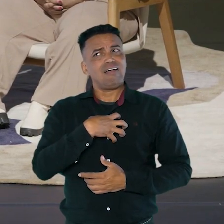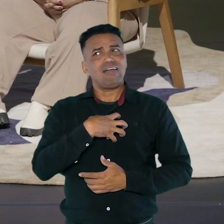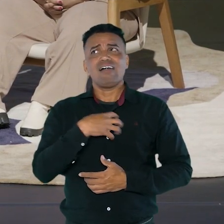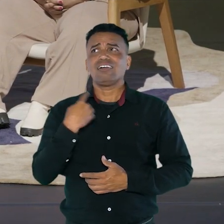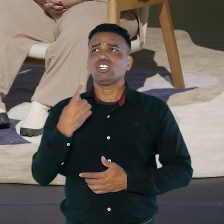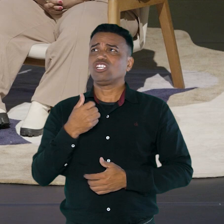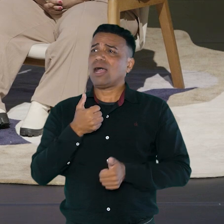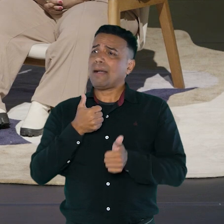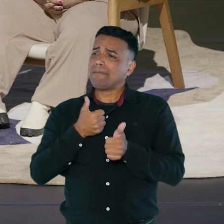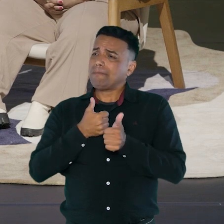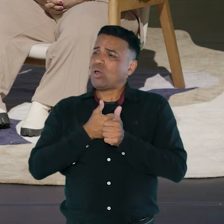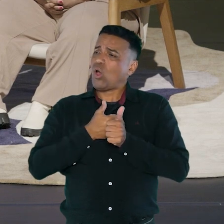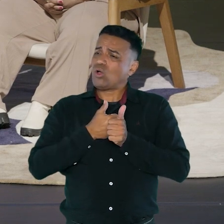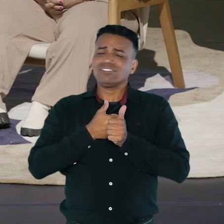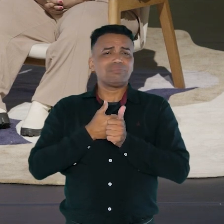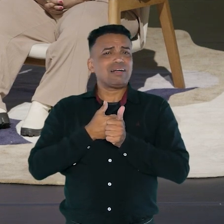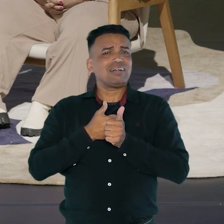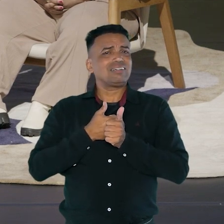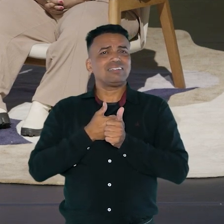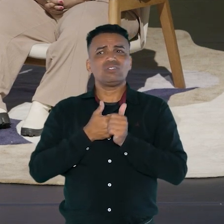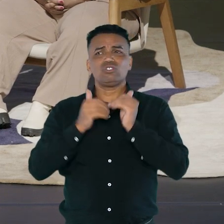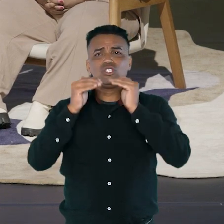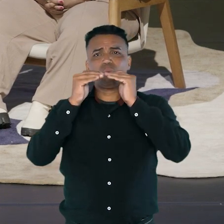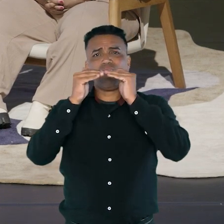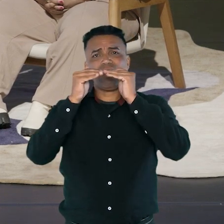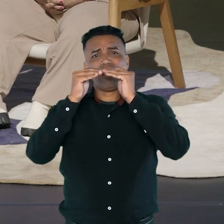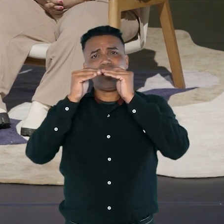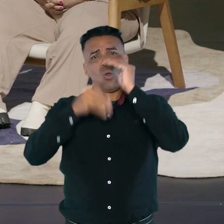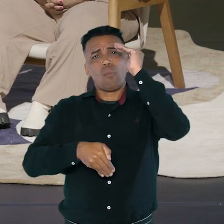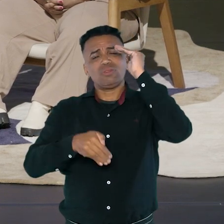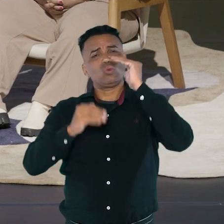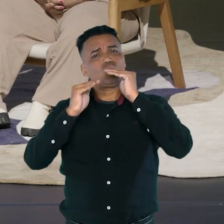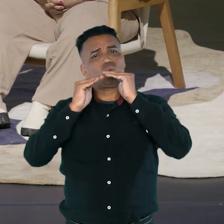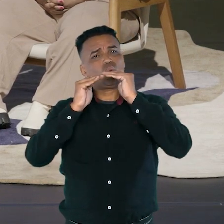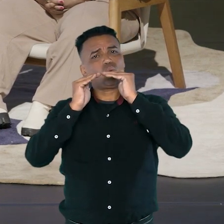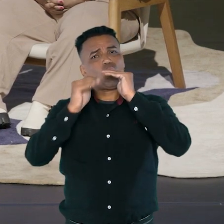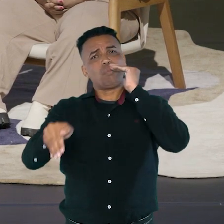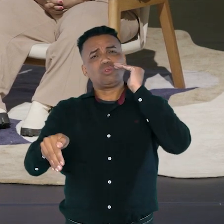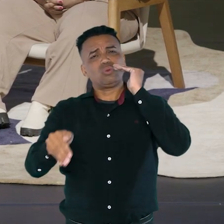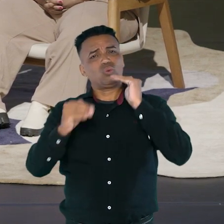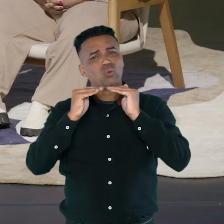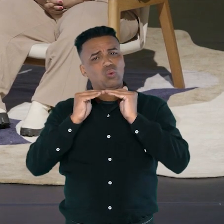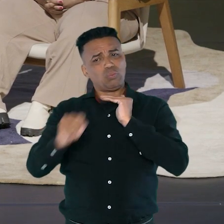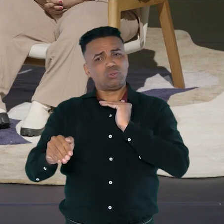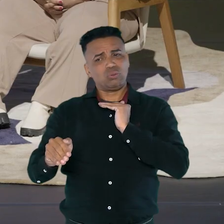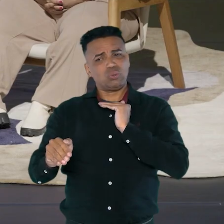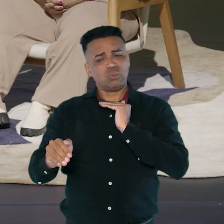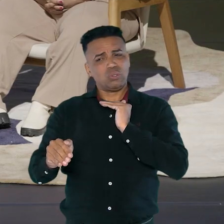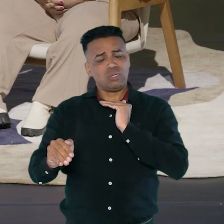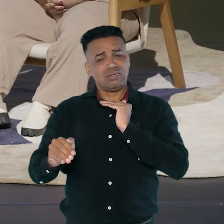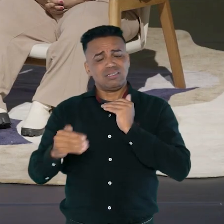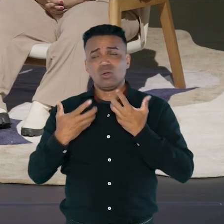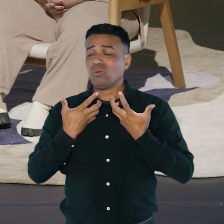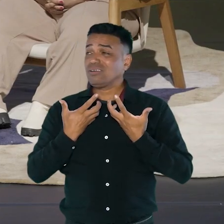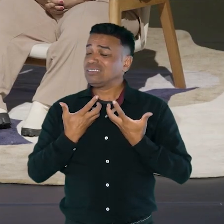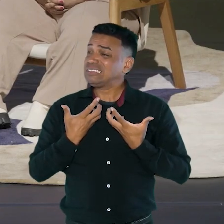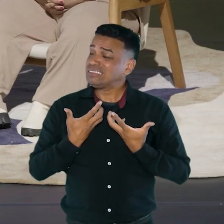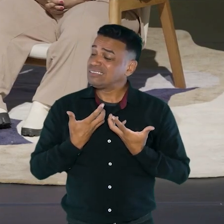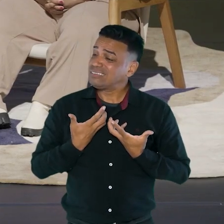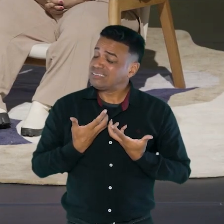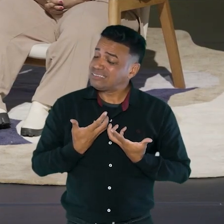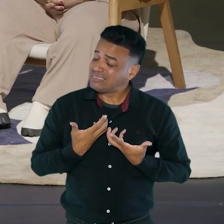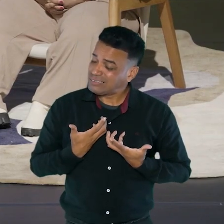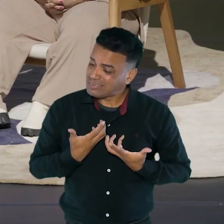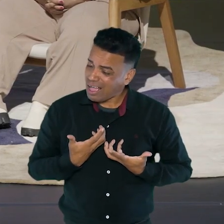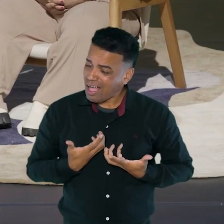de uma ruptura. Eu vou usar ruptura, mas eu não sei se é uma ruptura, mas o cansaço está tão